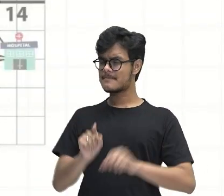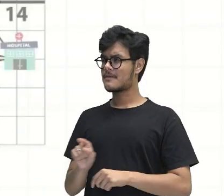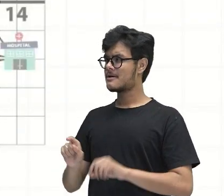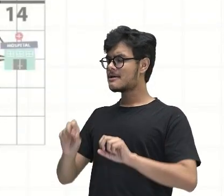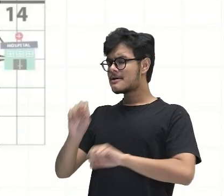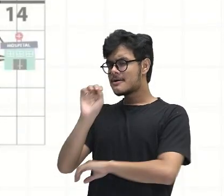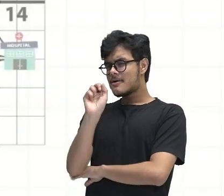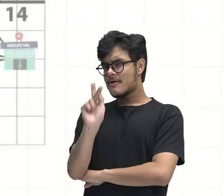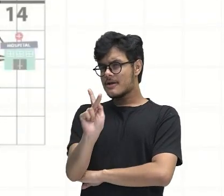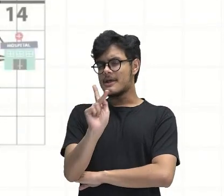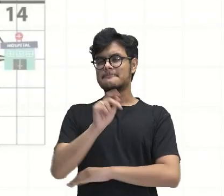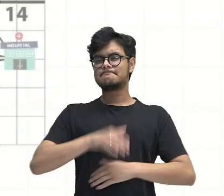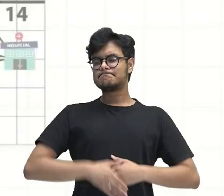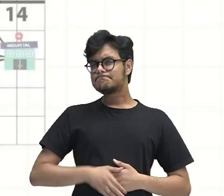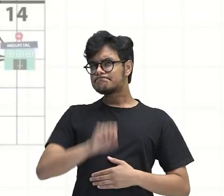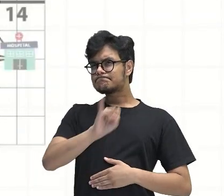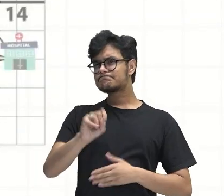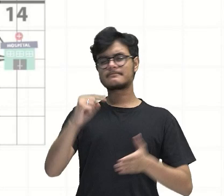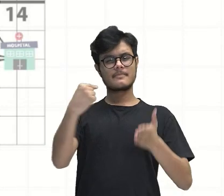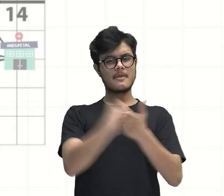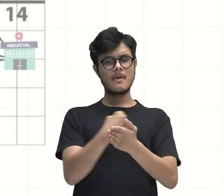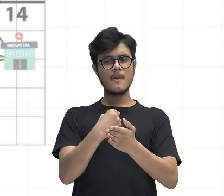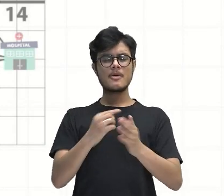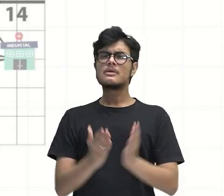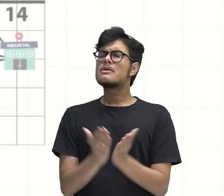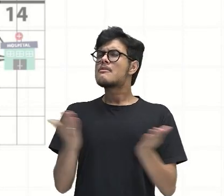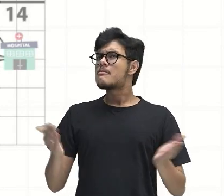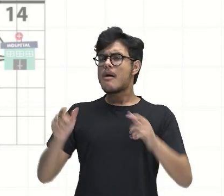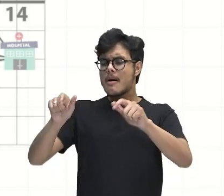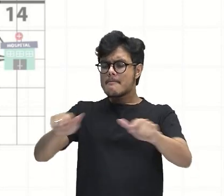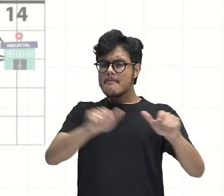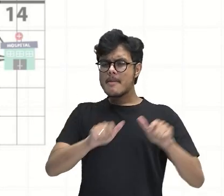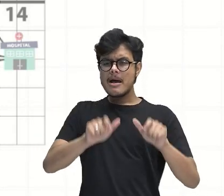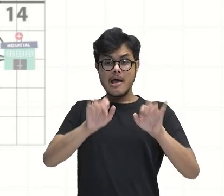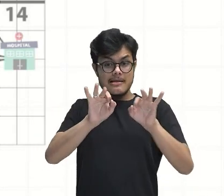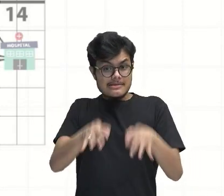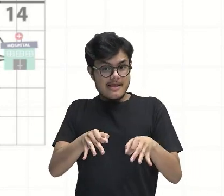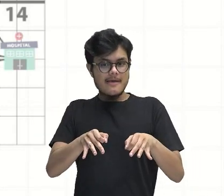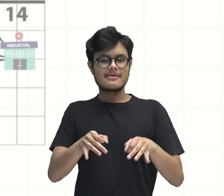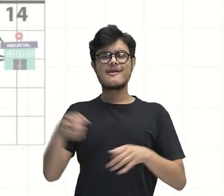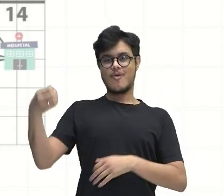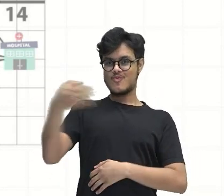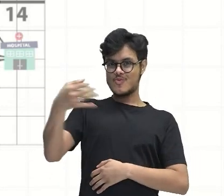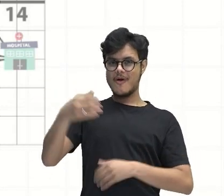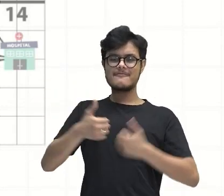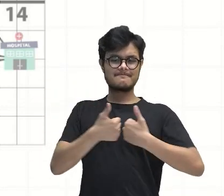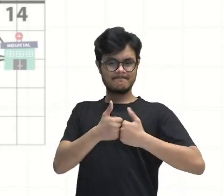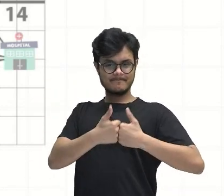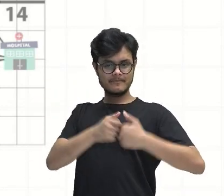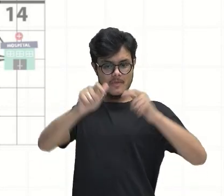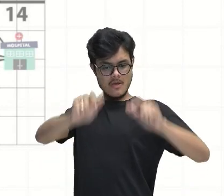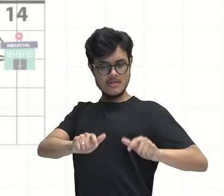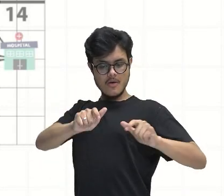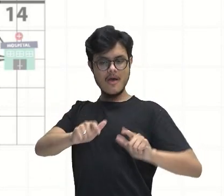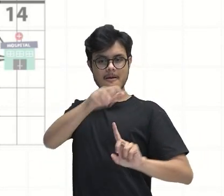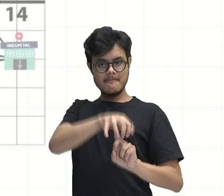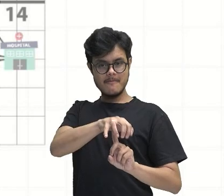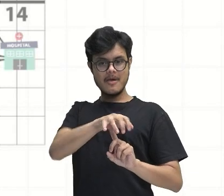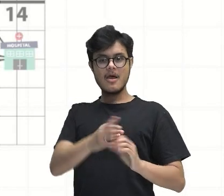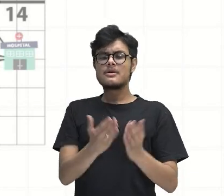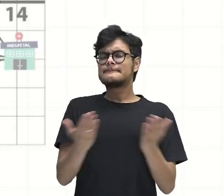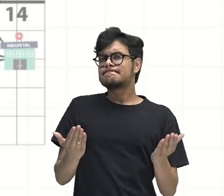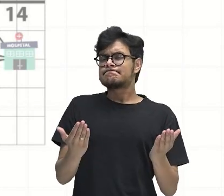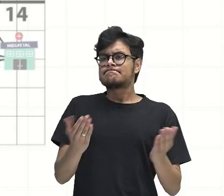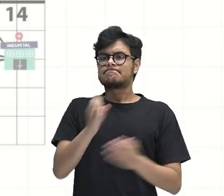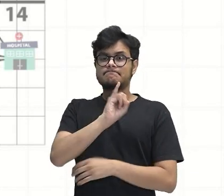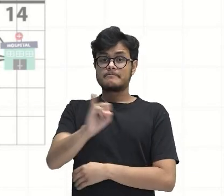Muito bem, a pergunta é, qual será a localização das novas paradas de ônibus, né? Então,